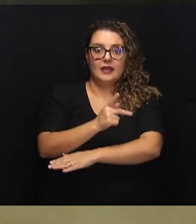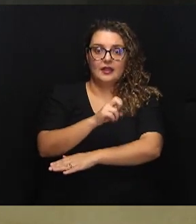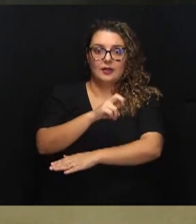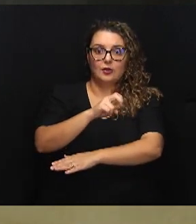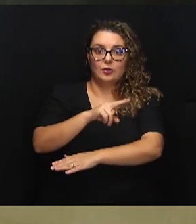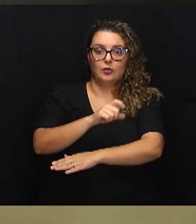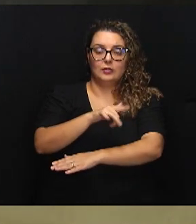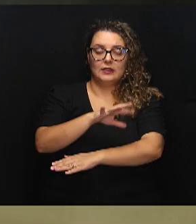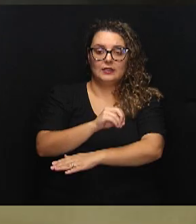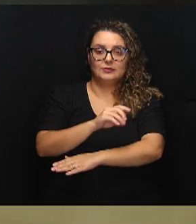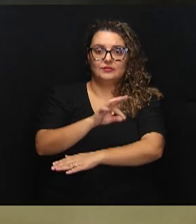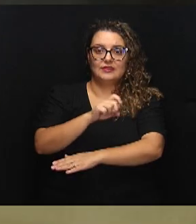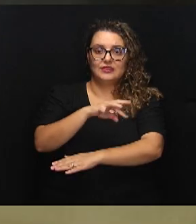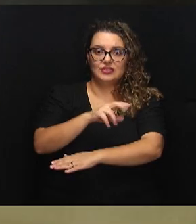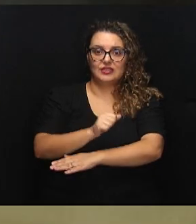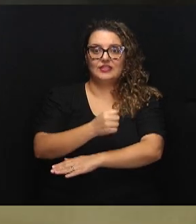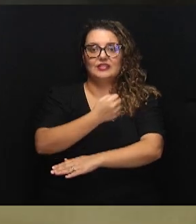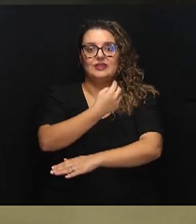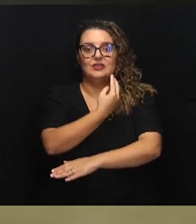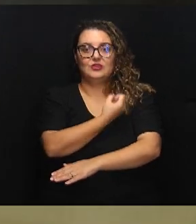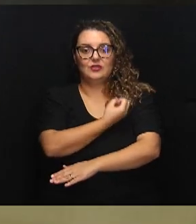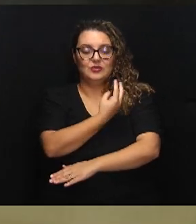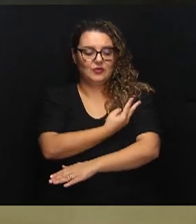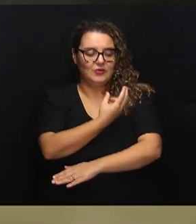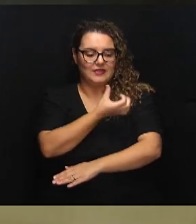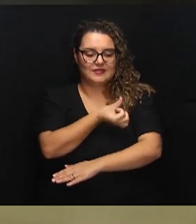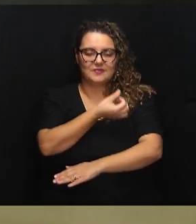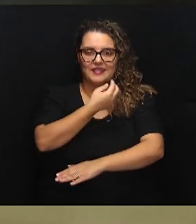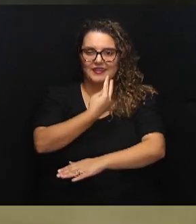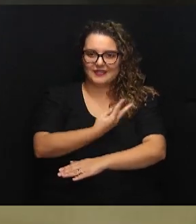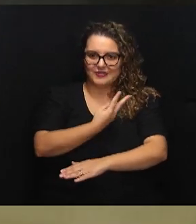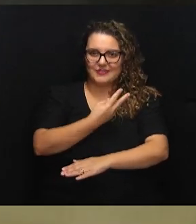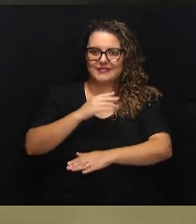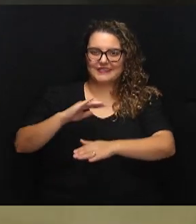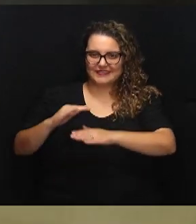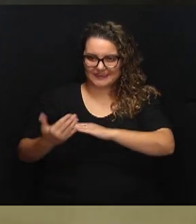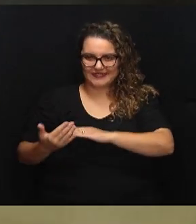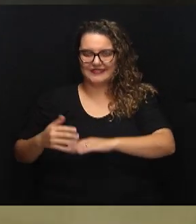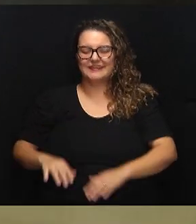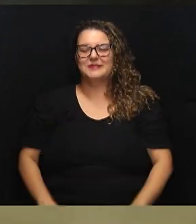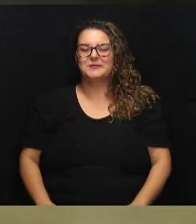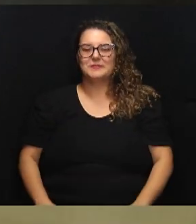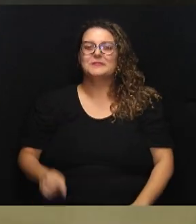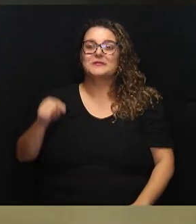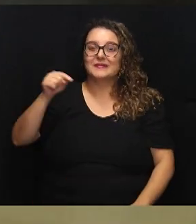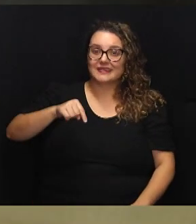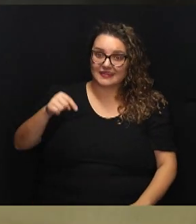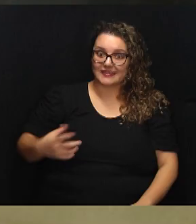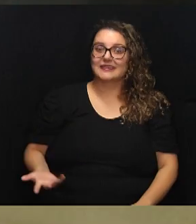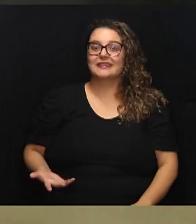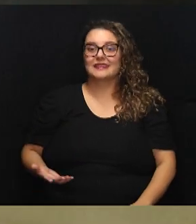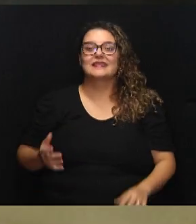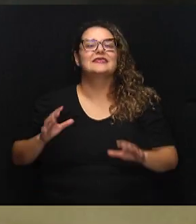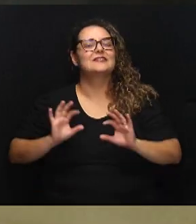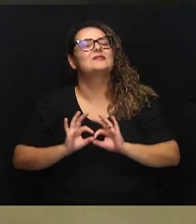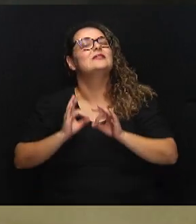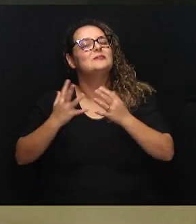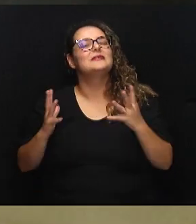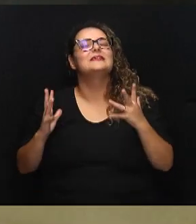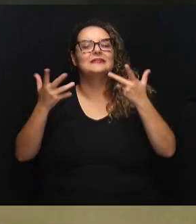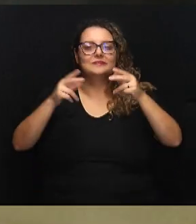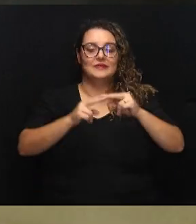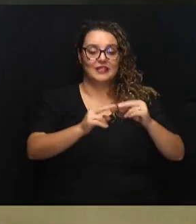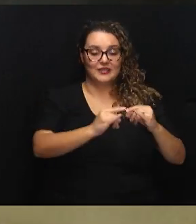Teixeira, 262, no Jardim Esmeraldina. Barraquinhas com comidas típicas, clima familiar e